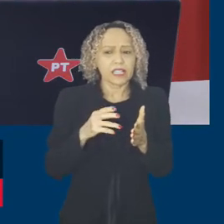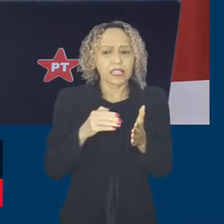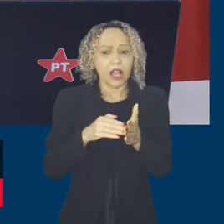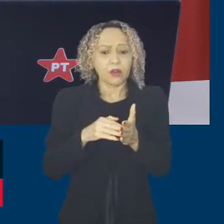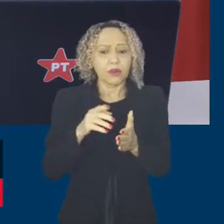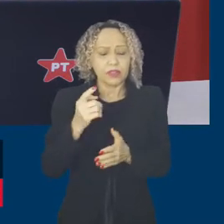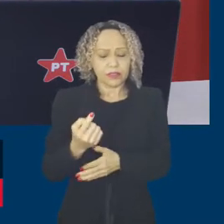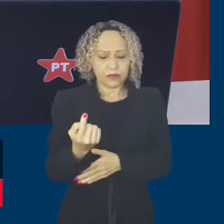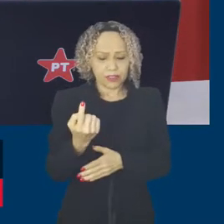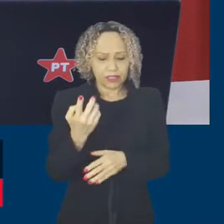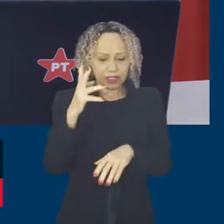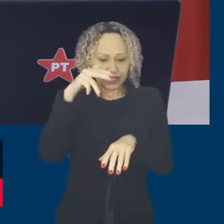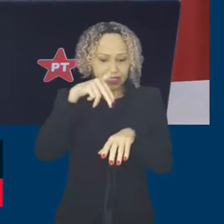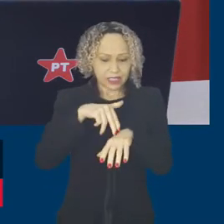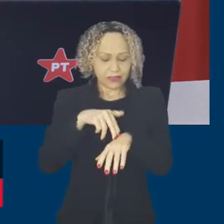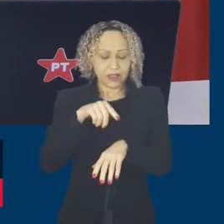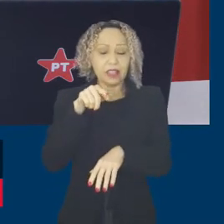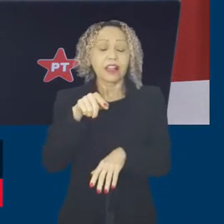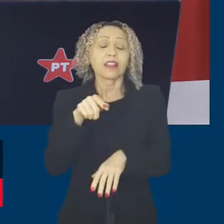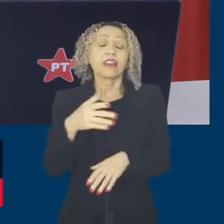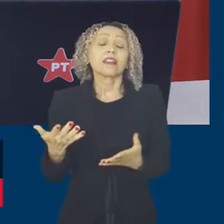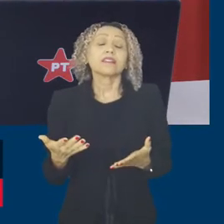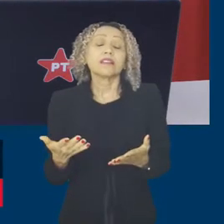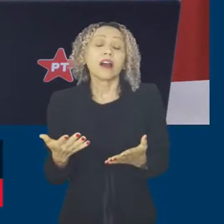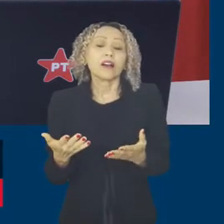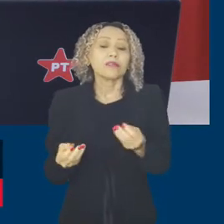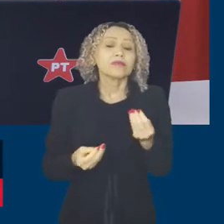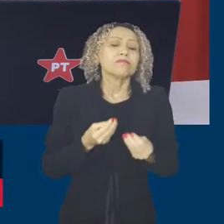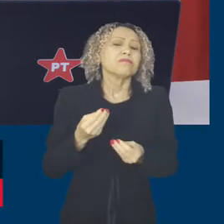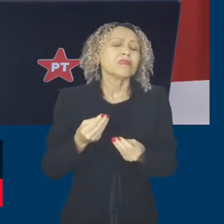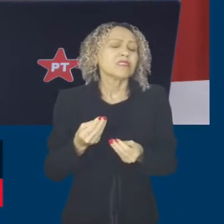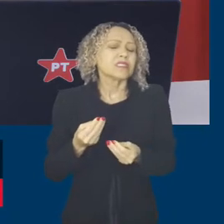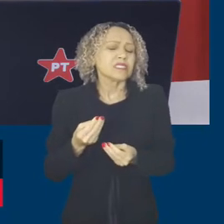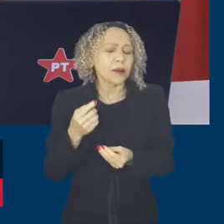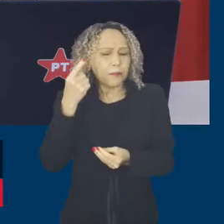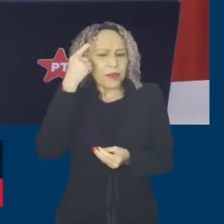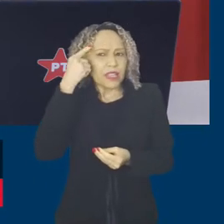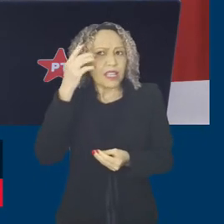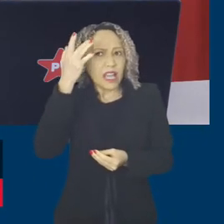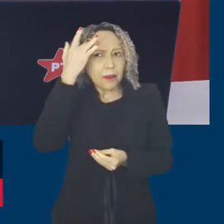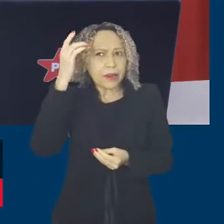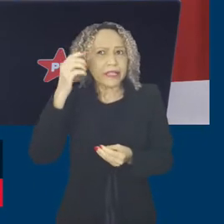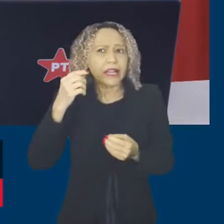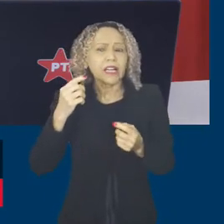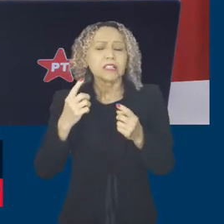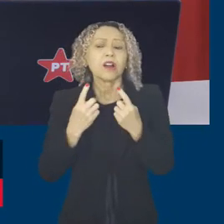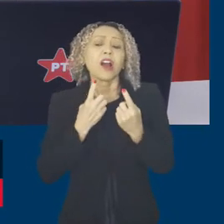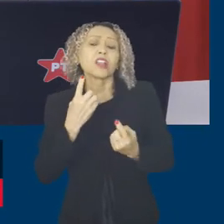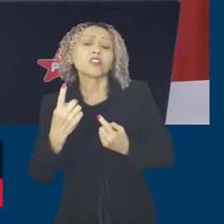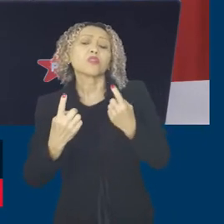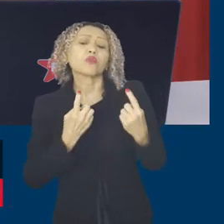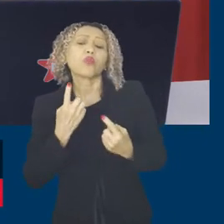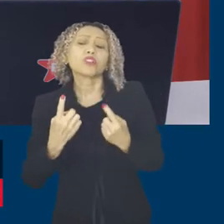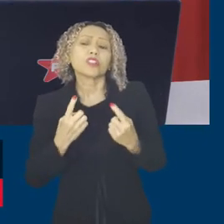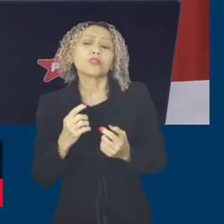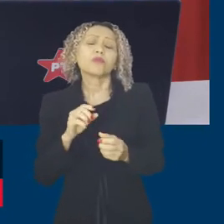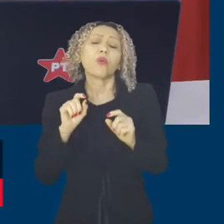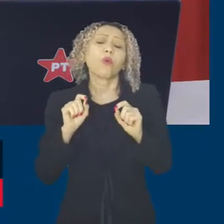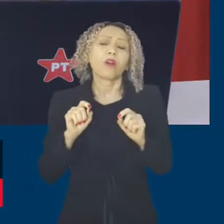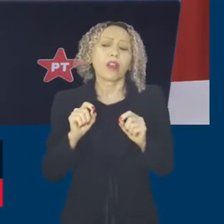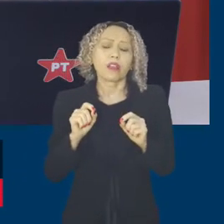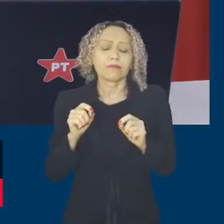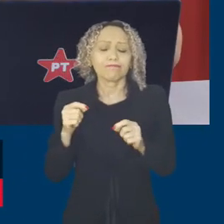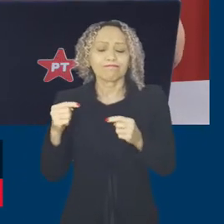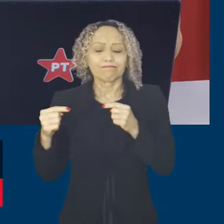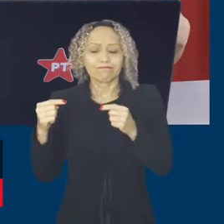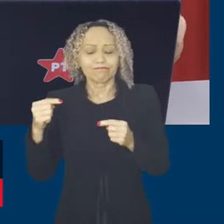da secretaria. E o que, que vocês estão pensando de discutir já amanhã, né, um preparativo aí para as eleições municipais